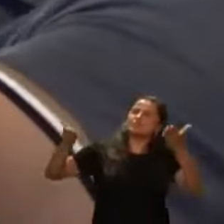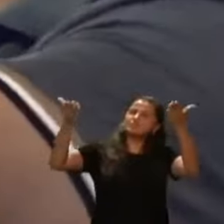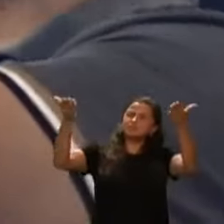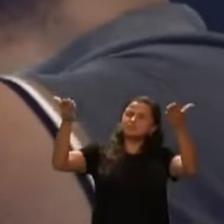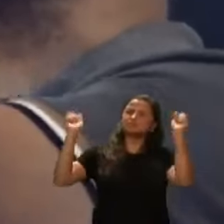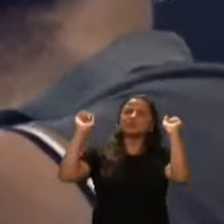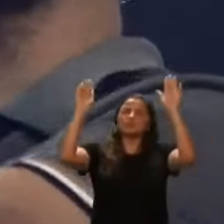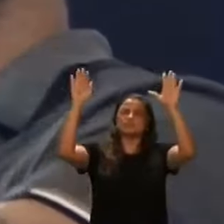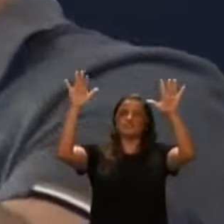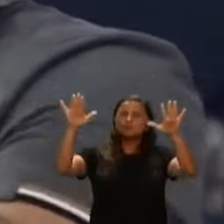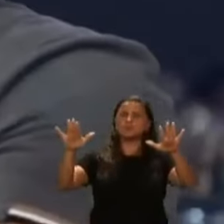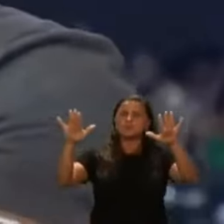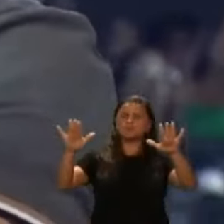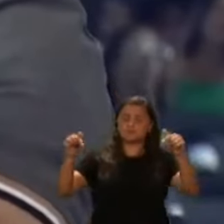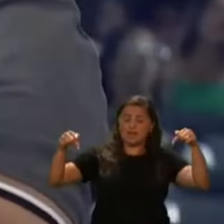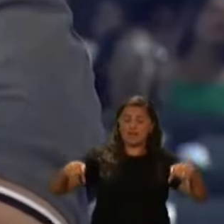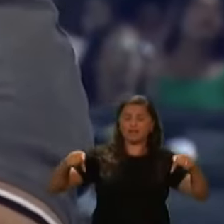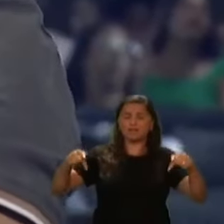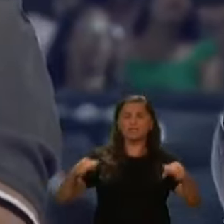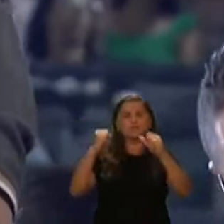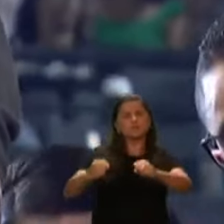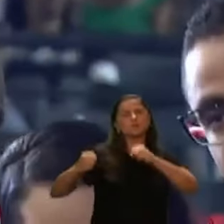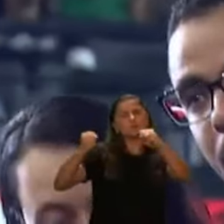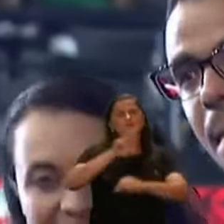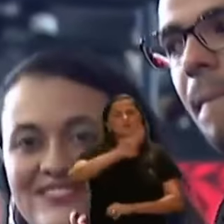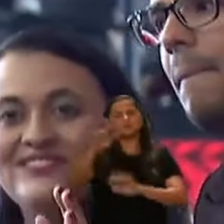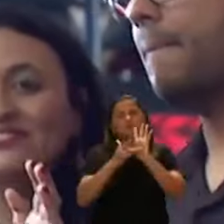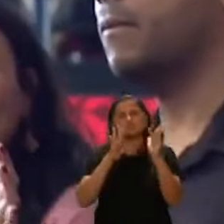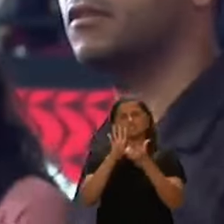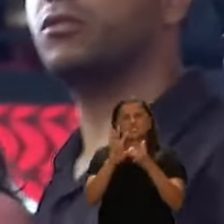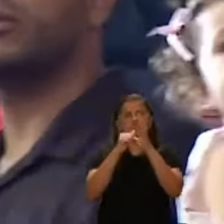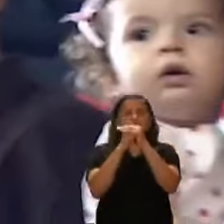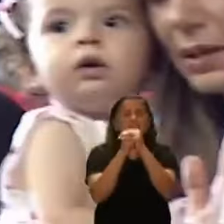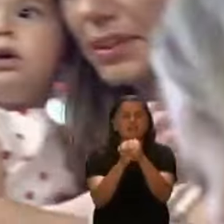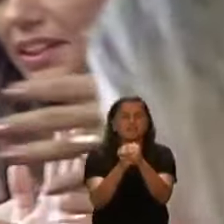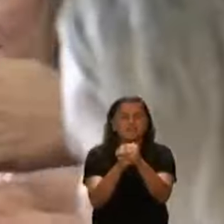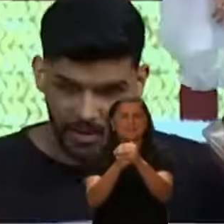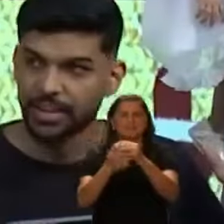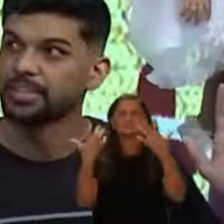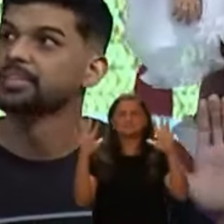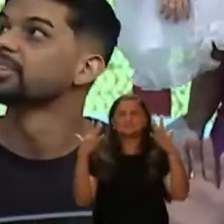apresentamos e te abençoamos nesse altar, na autoridade e no poder que há no nome de Jesus.